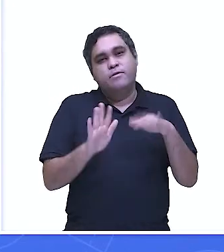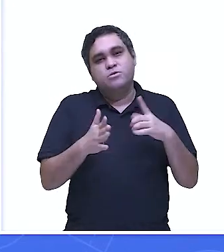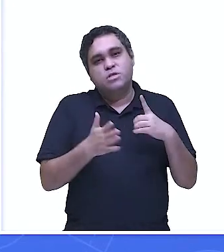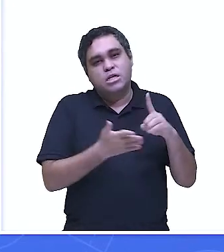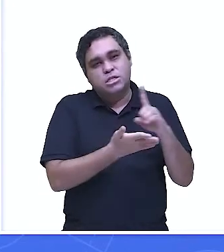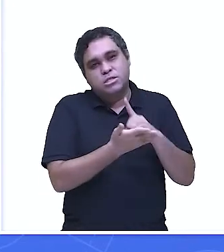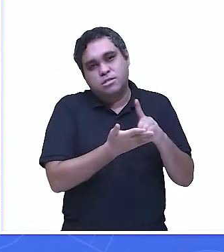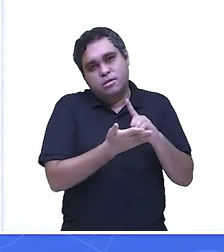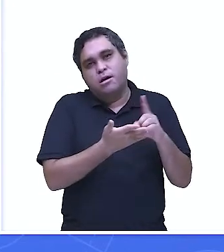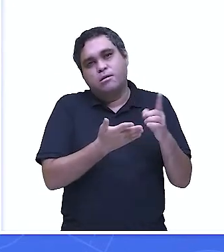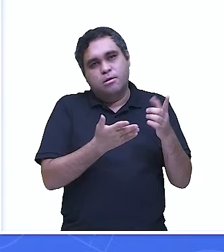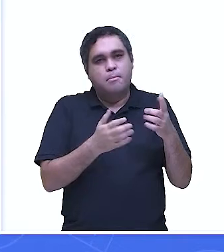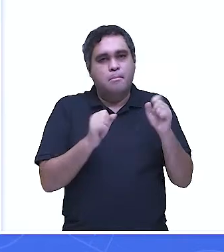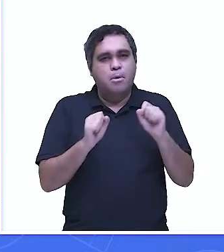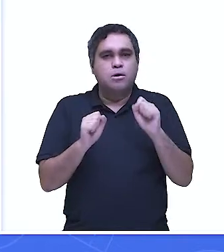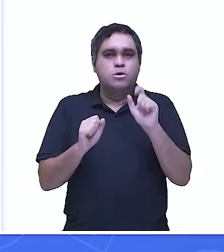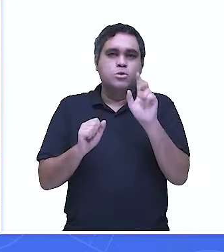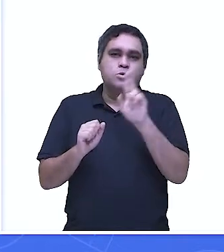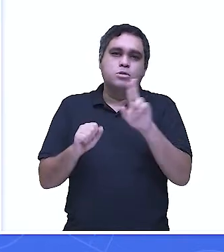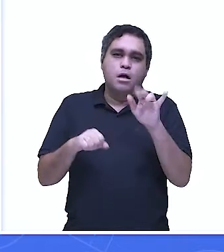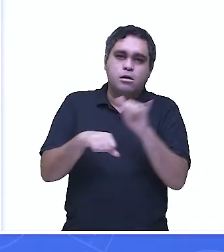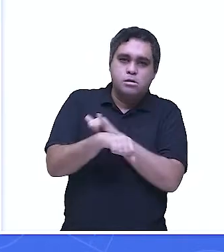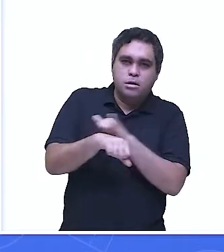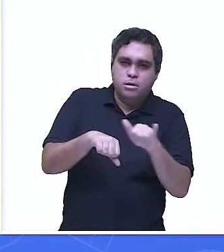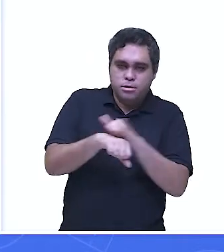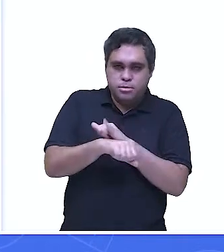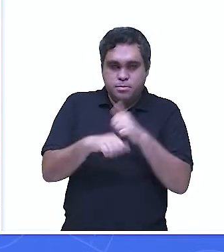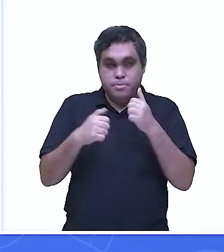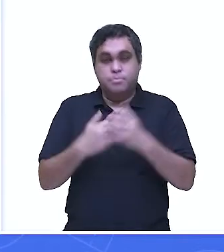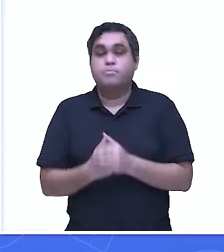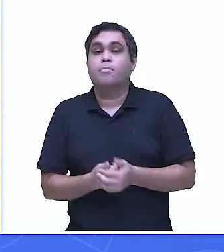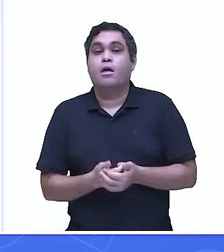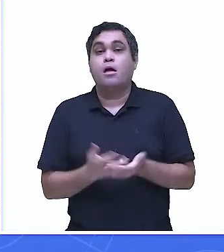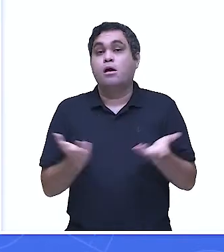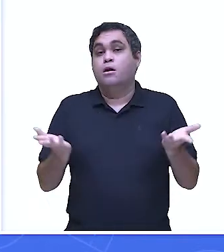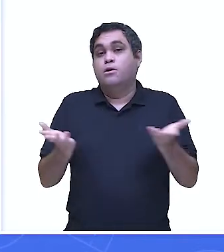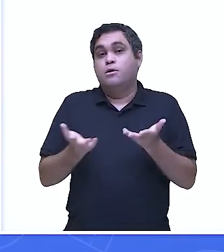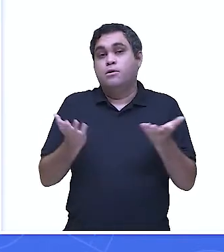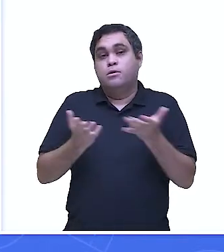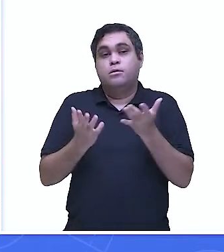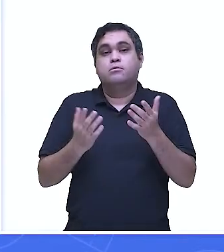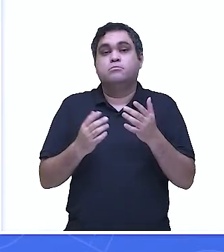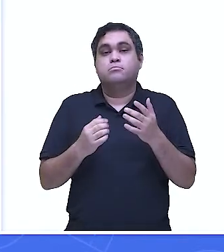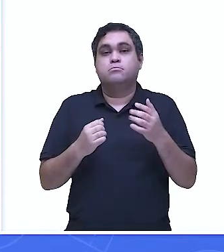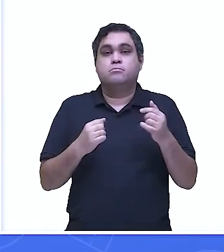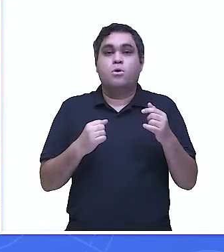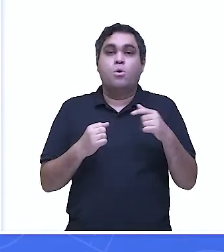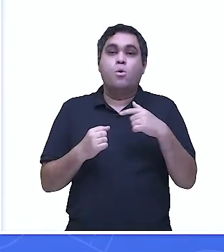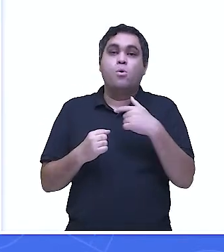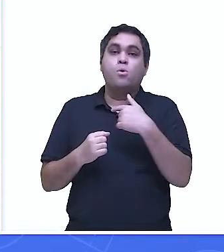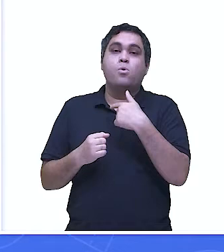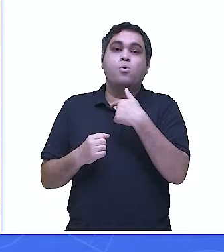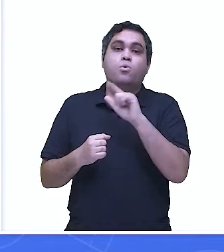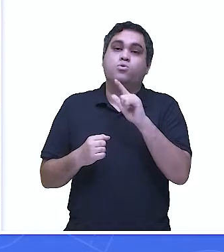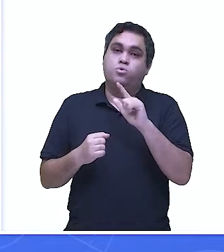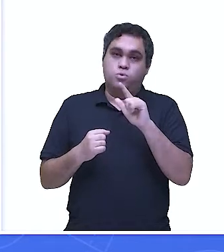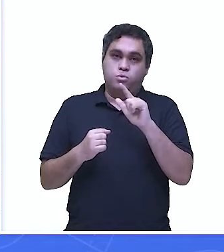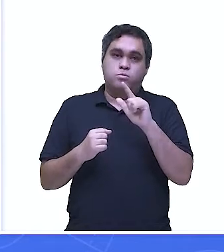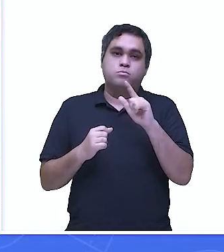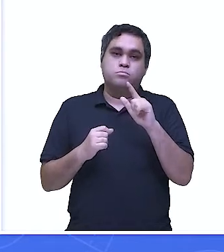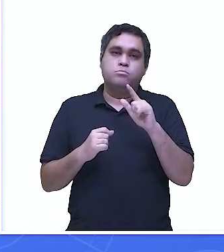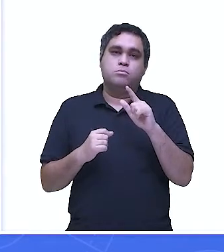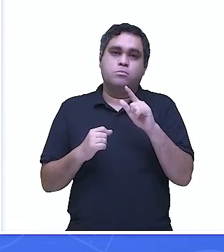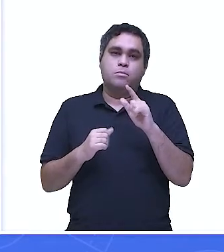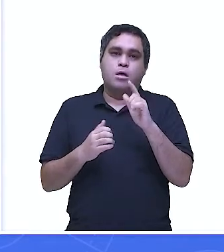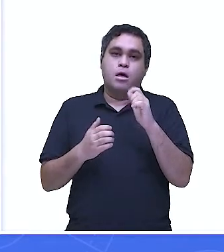nos concursos, não é? Agora vamos para um outro recurso que parece bem bobinho, mas não é.